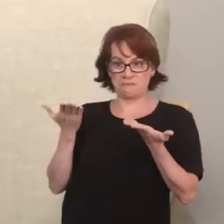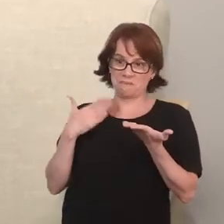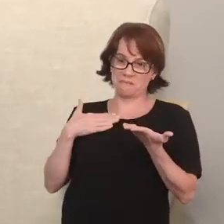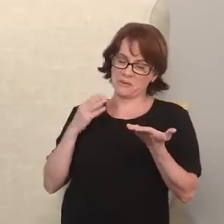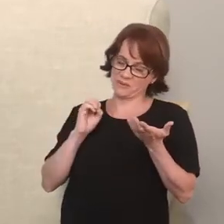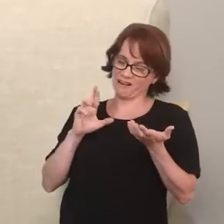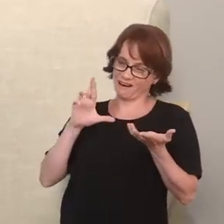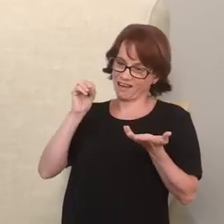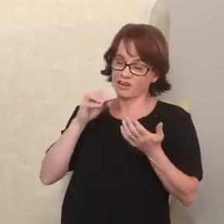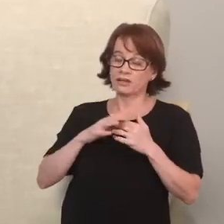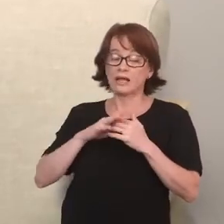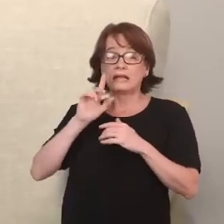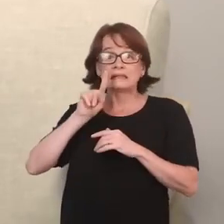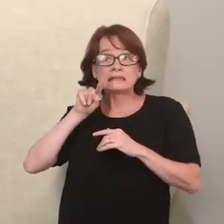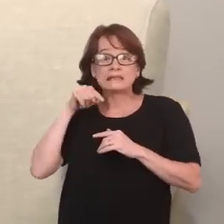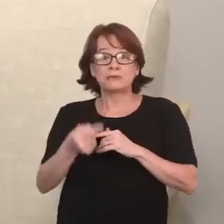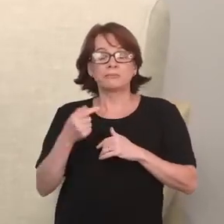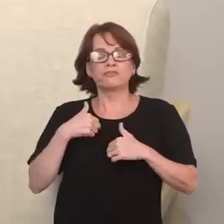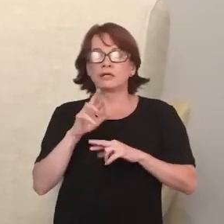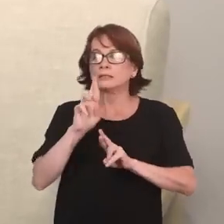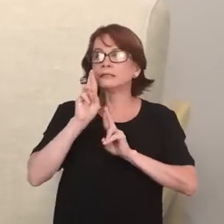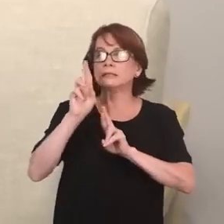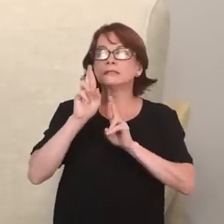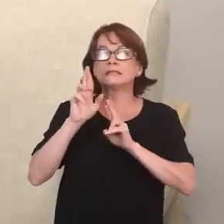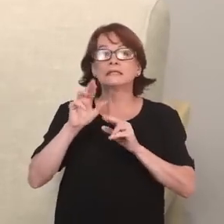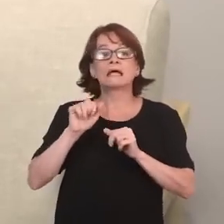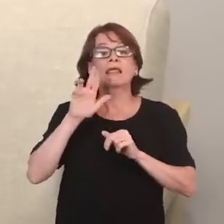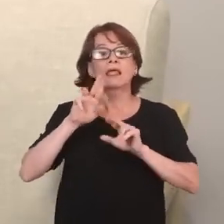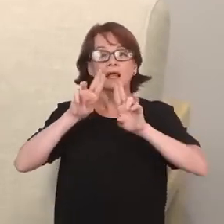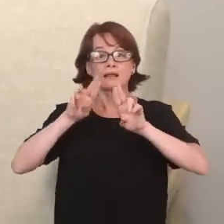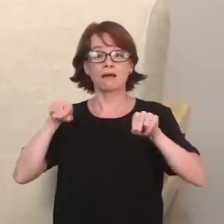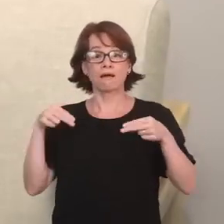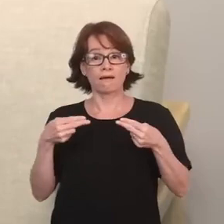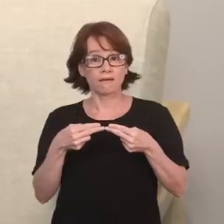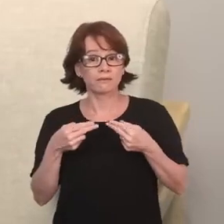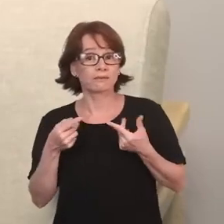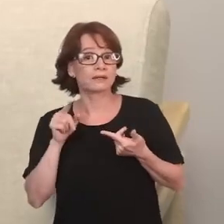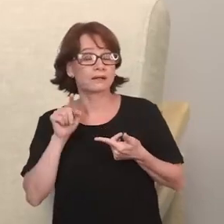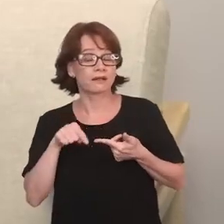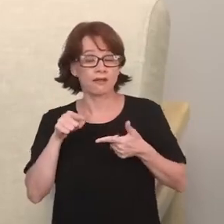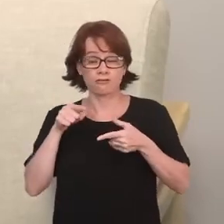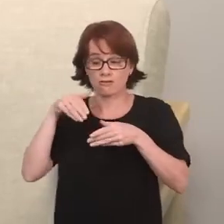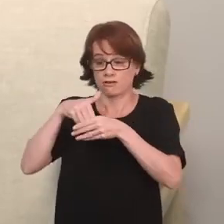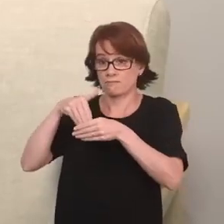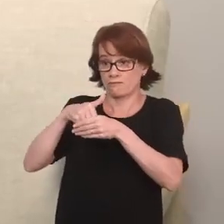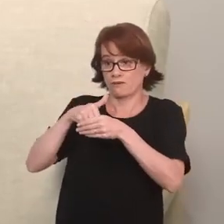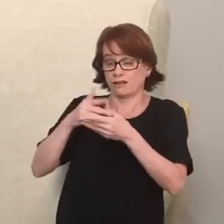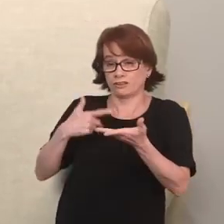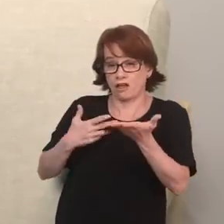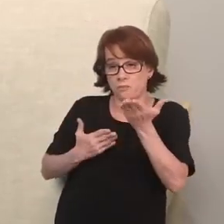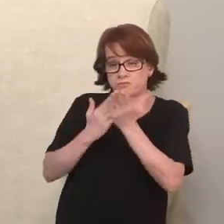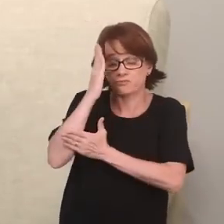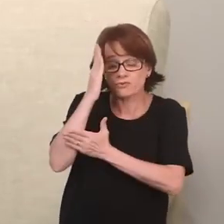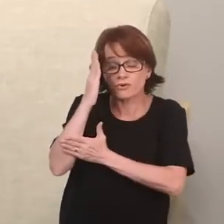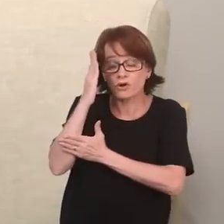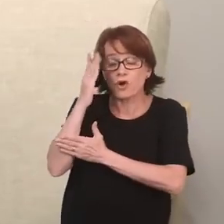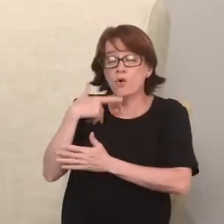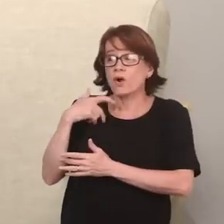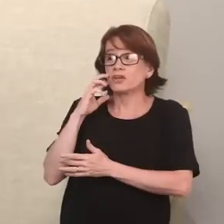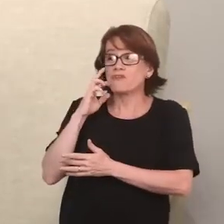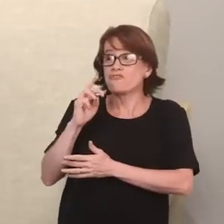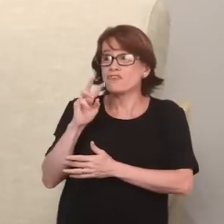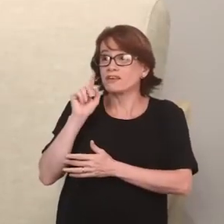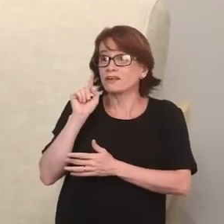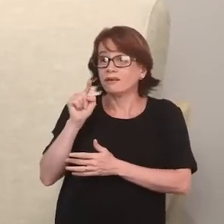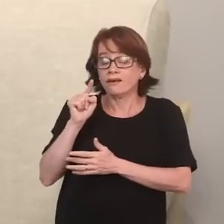que pela Câmara Legislativa, quem seriam os candidatos que seriam eleitos, e quando eu vi que você foi eleito,